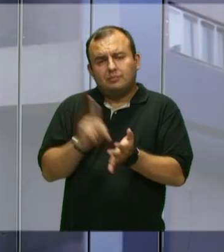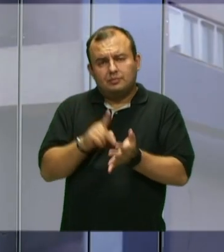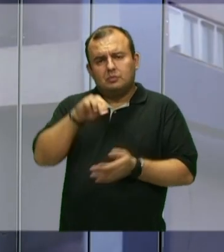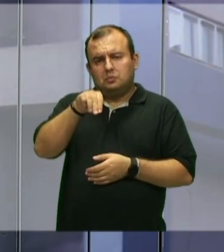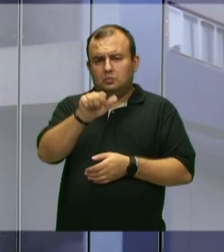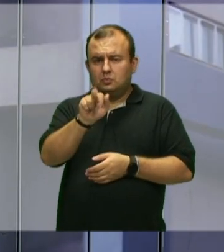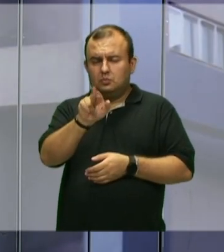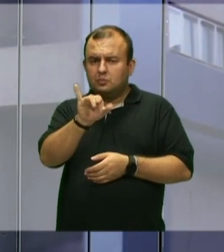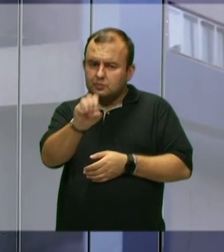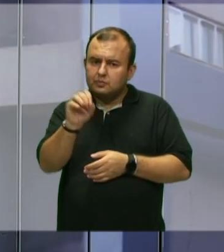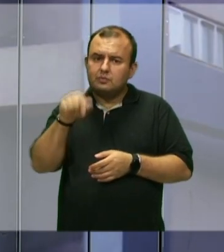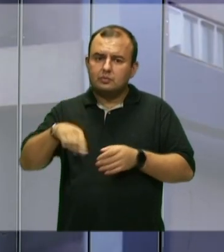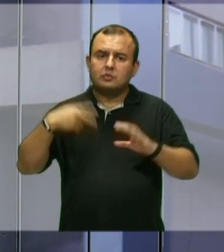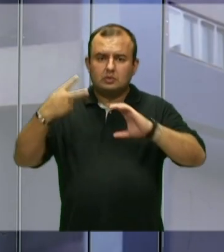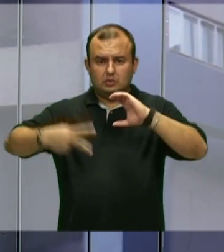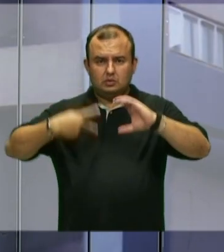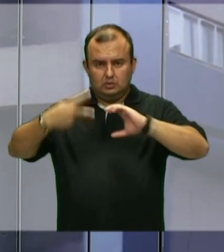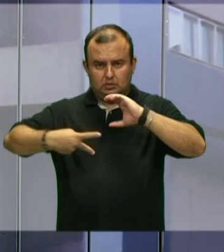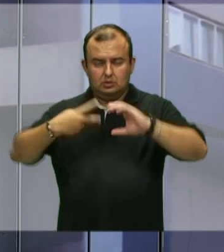nós tínhamos aqui na Câmara